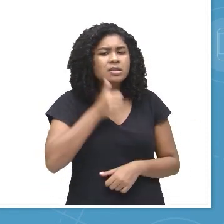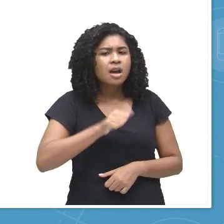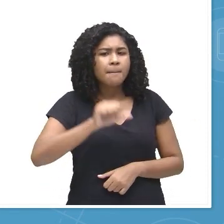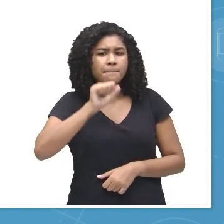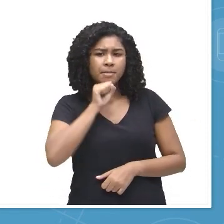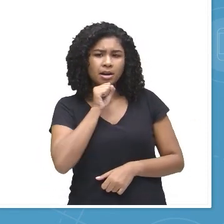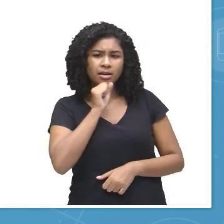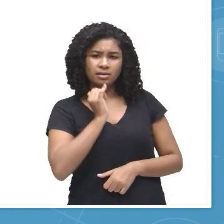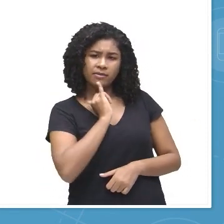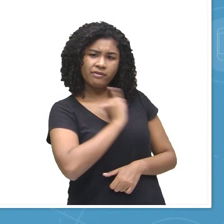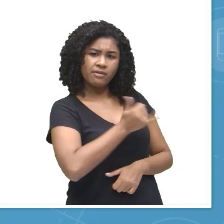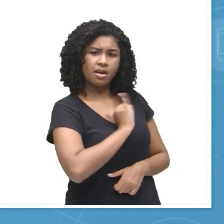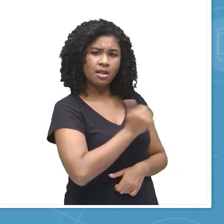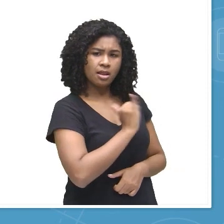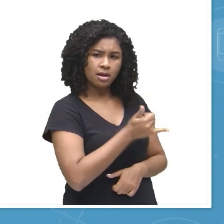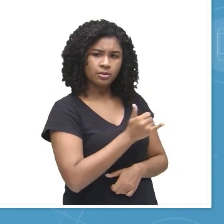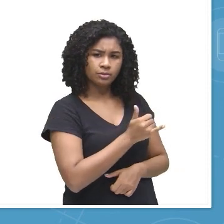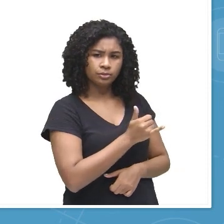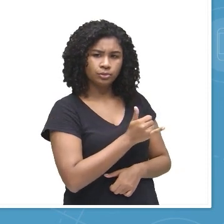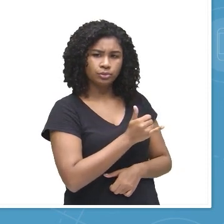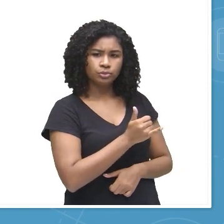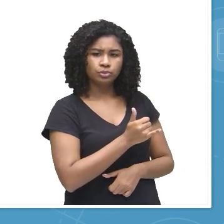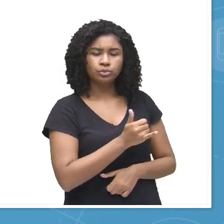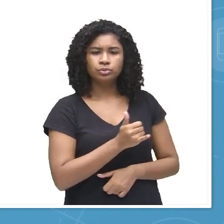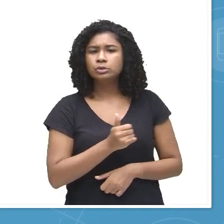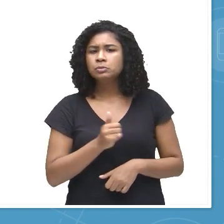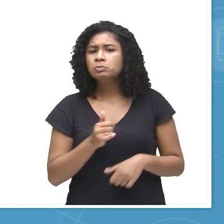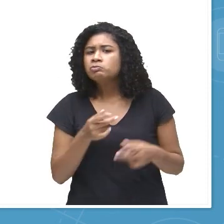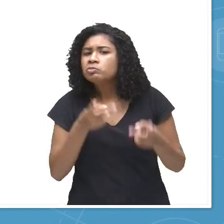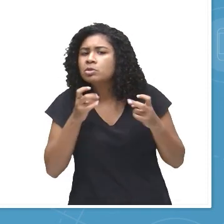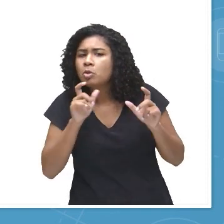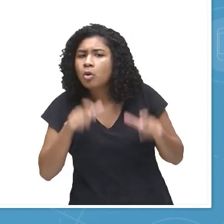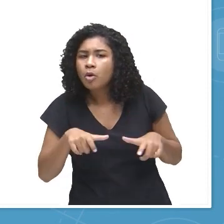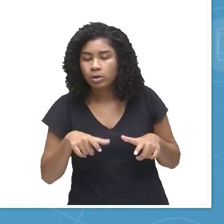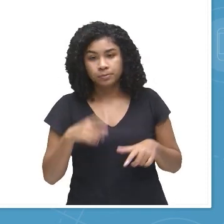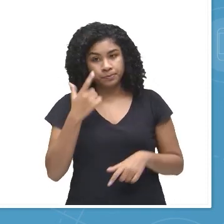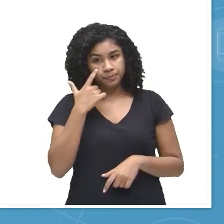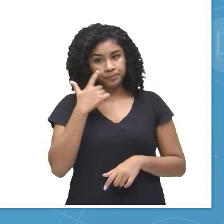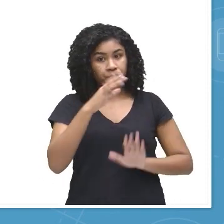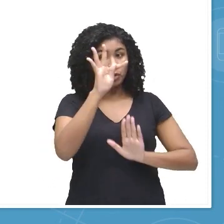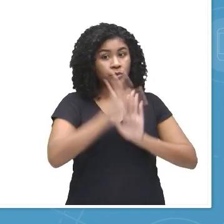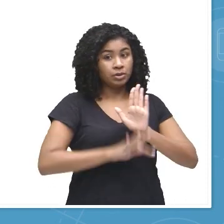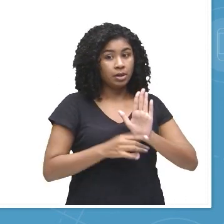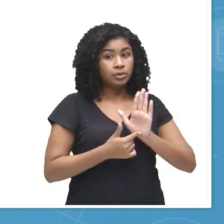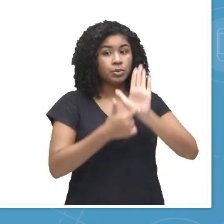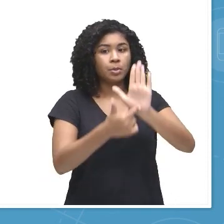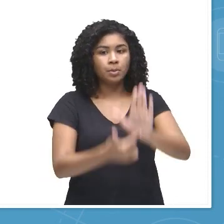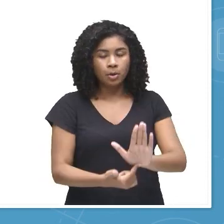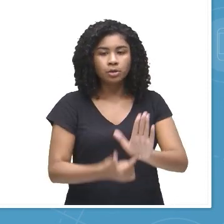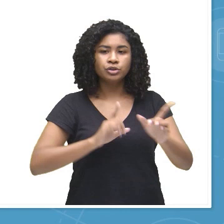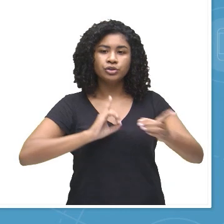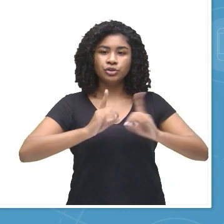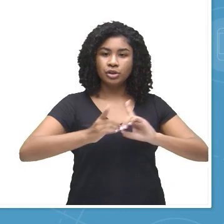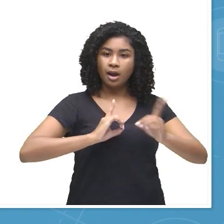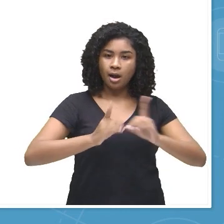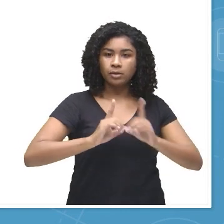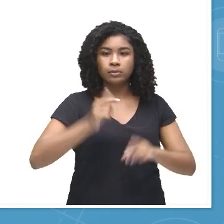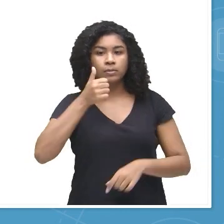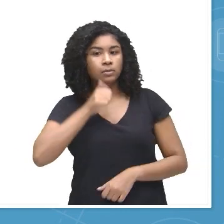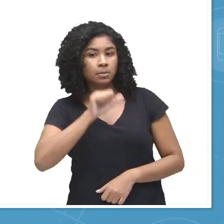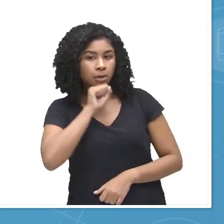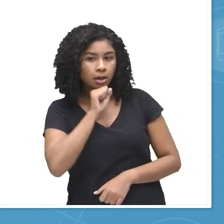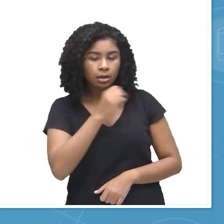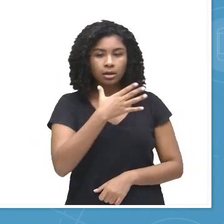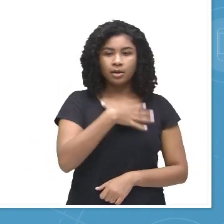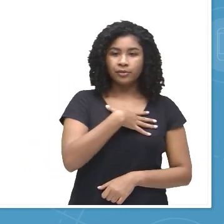com a filha, né? Aqui é um diálogo entre a mãe e a filha. Ó. Quando eu tinha a tua idade, ó. Então, quando ela